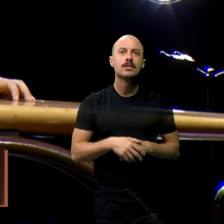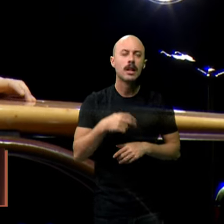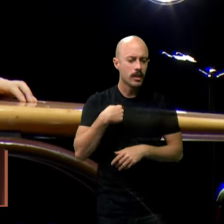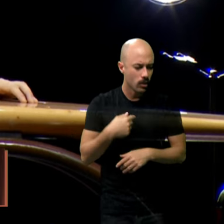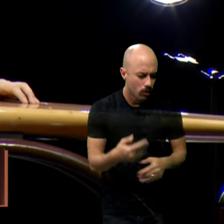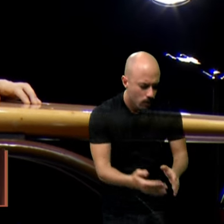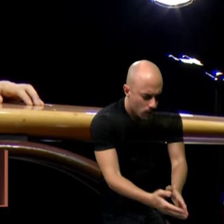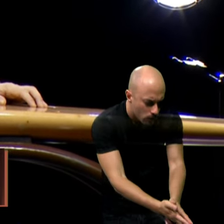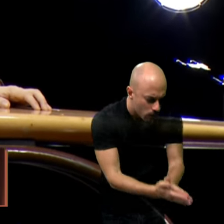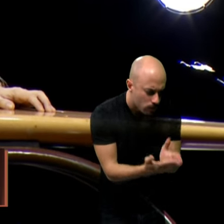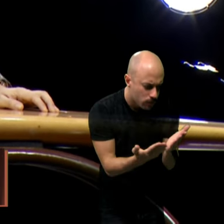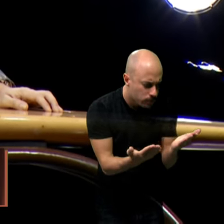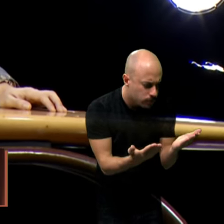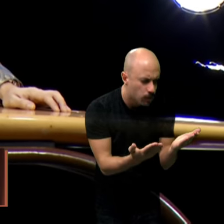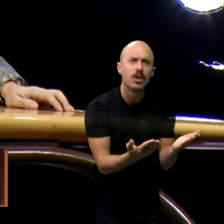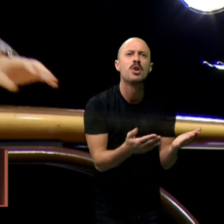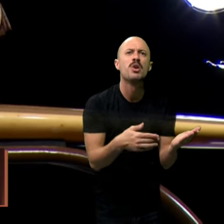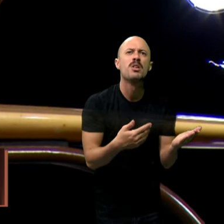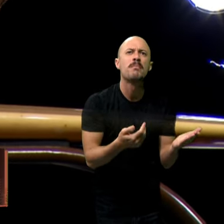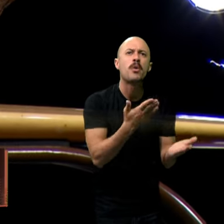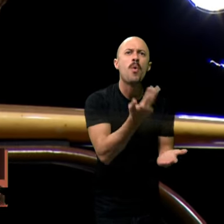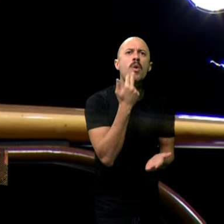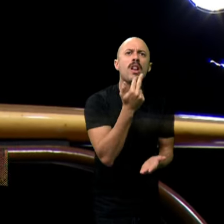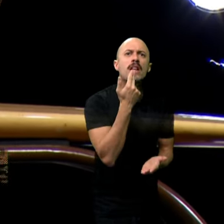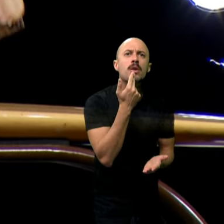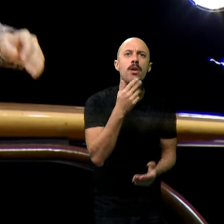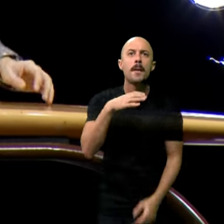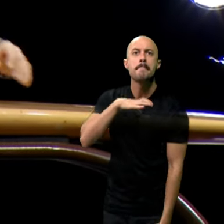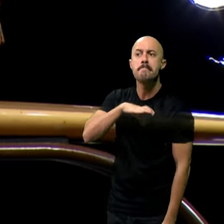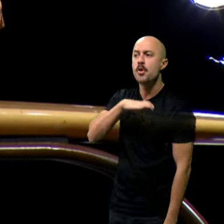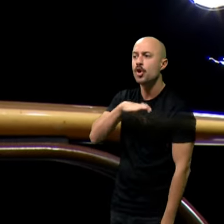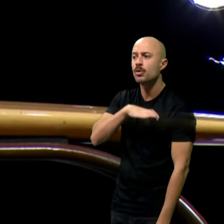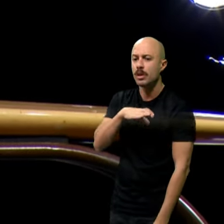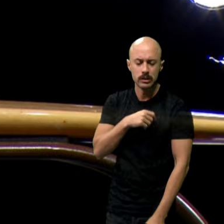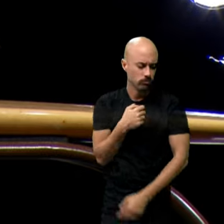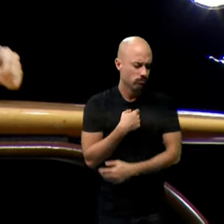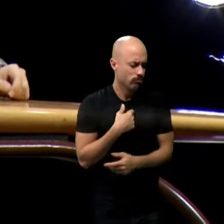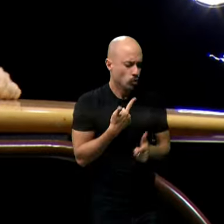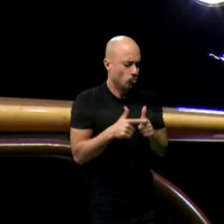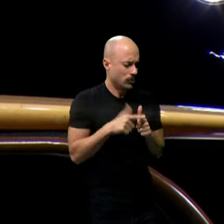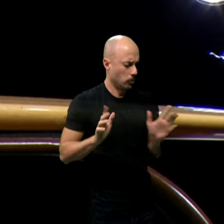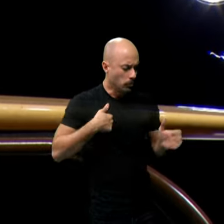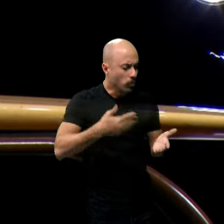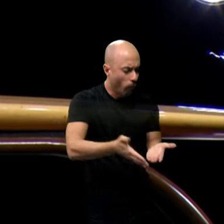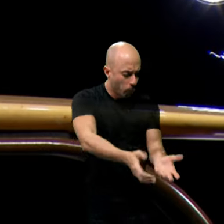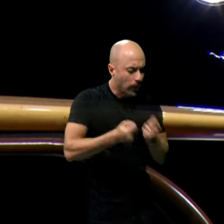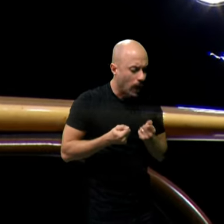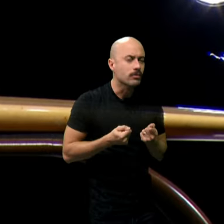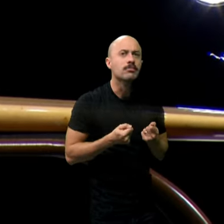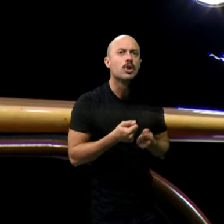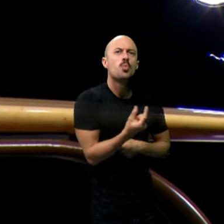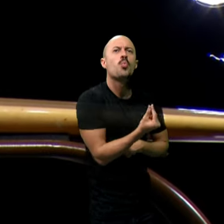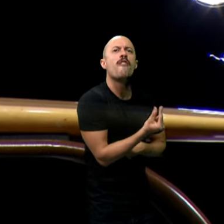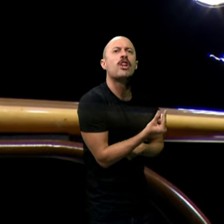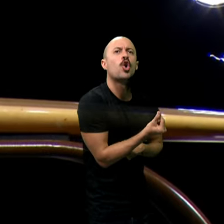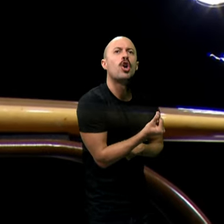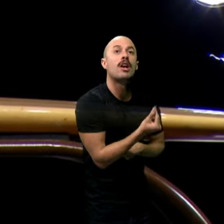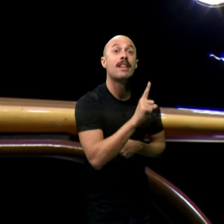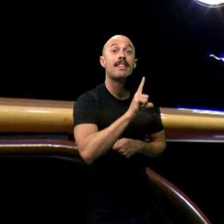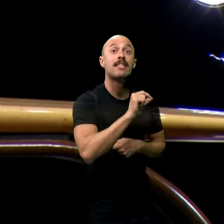em português, quanto? E ele me disse, naquele preço era 10 pesos, o preço do boleto, 10